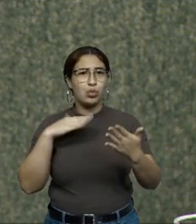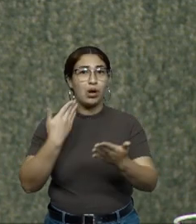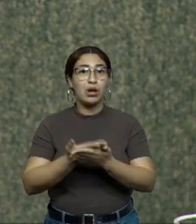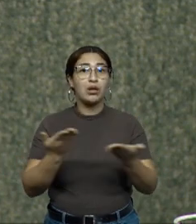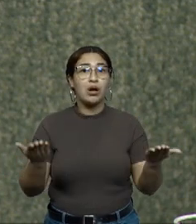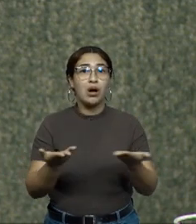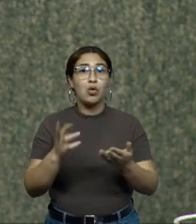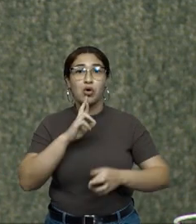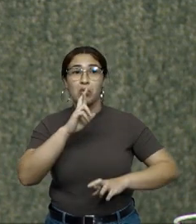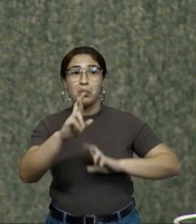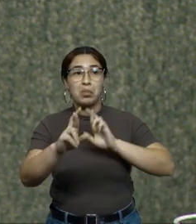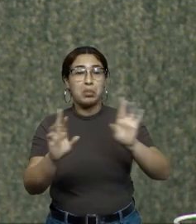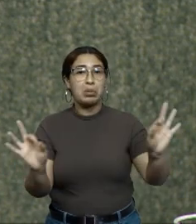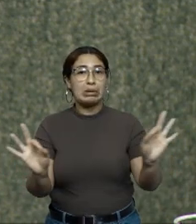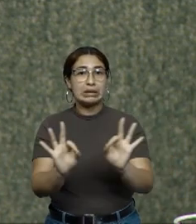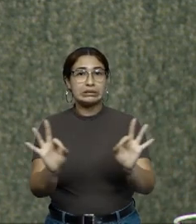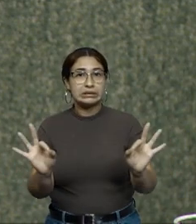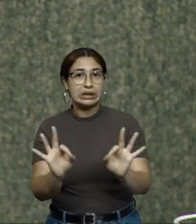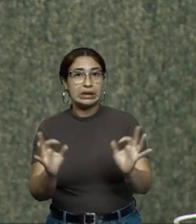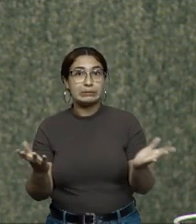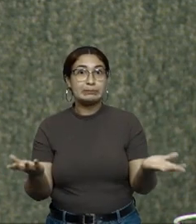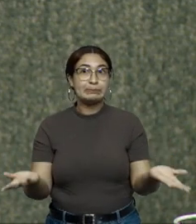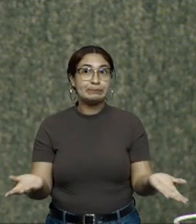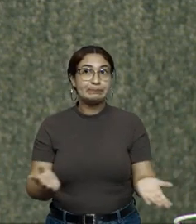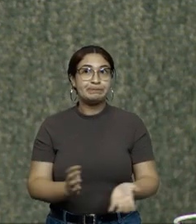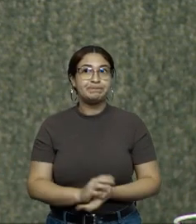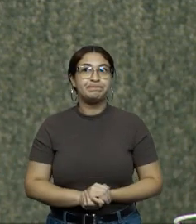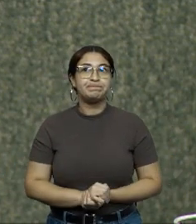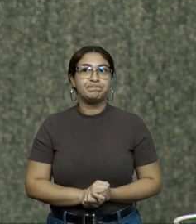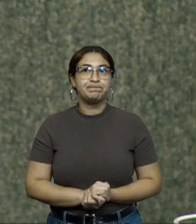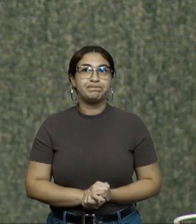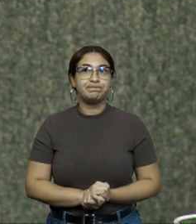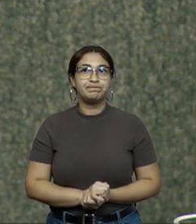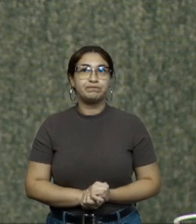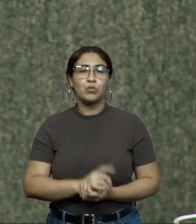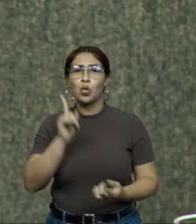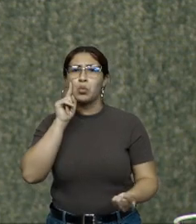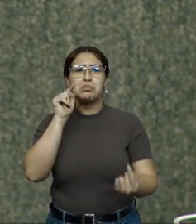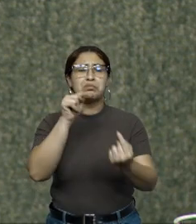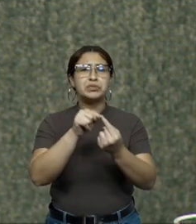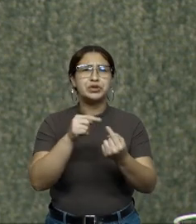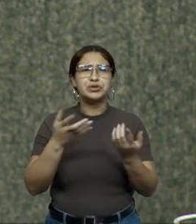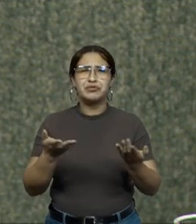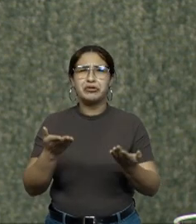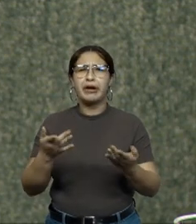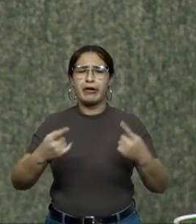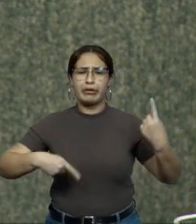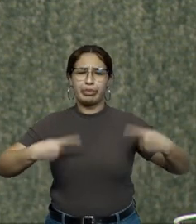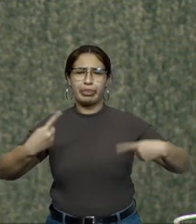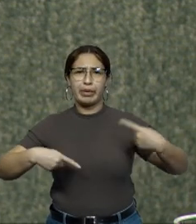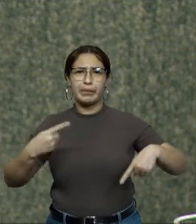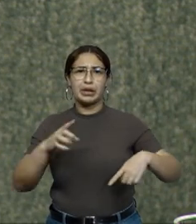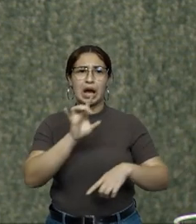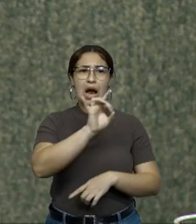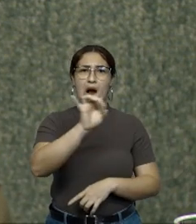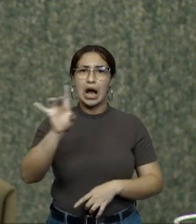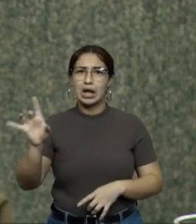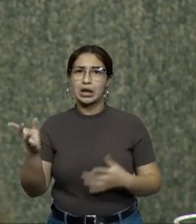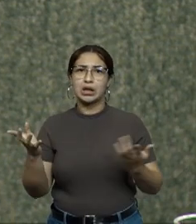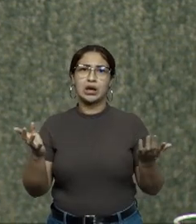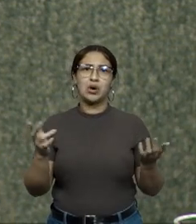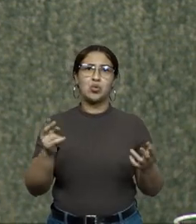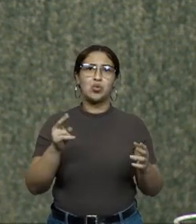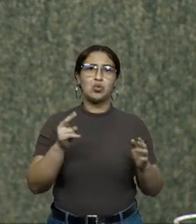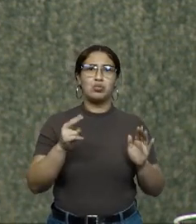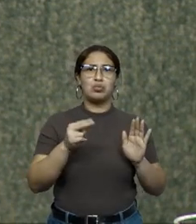e não tem respostas né Nós não não temos objetivo aqui de entrar no debate individual da nota de cada